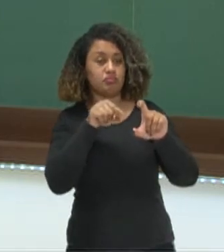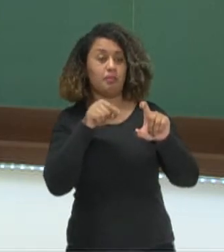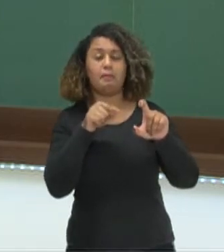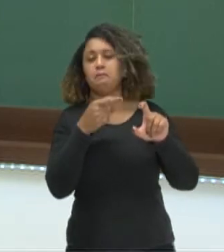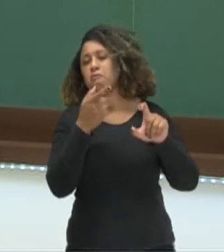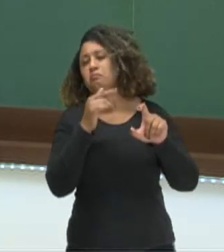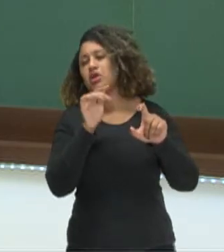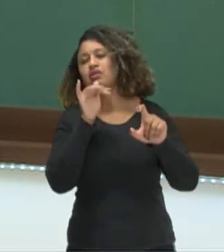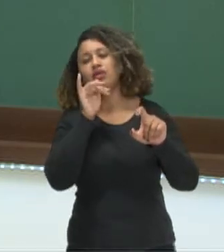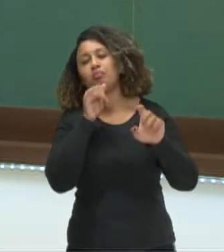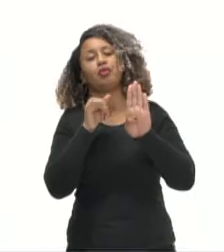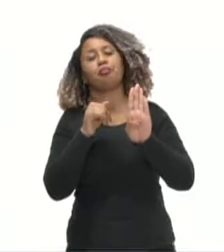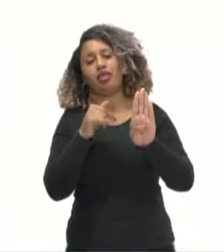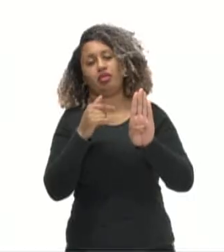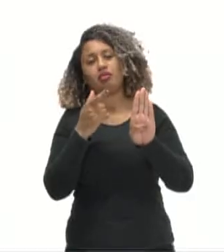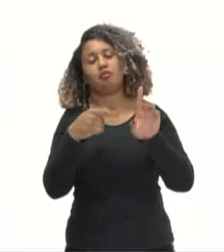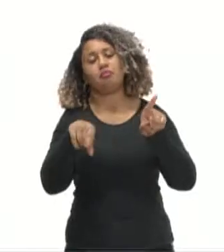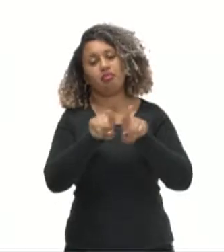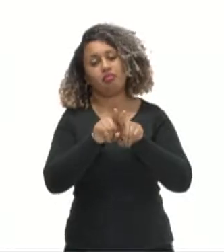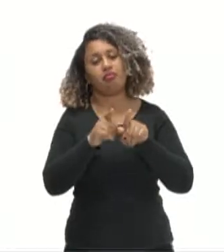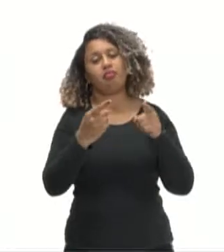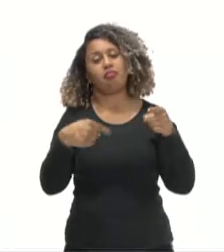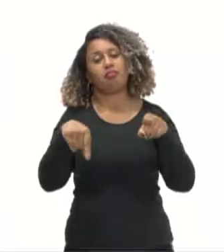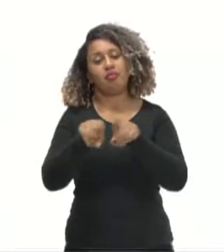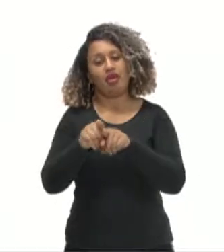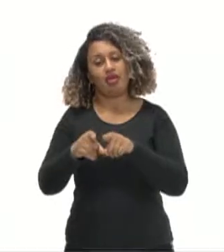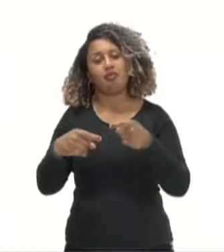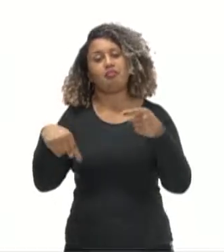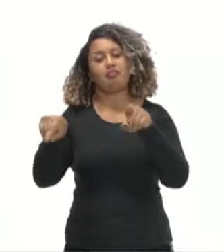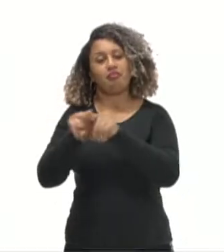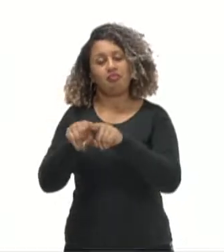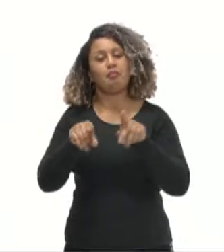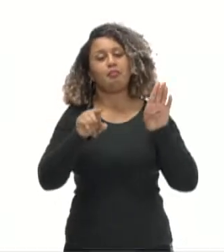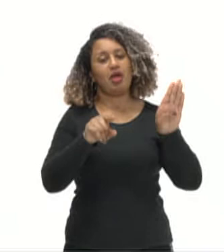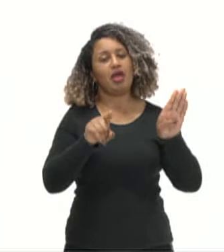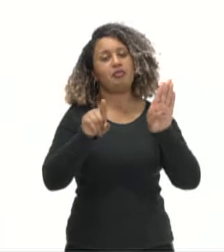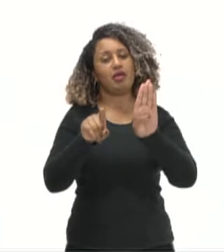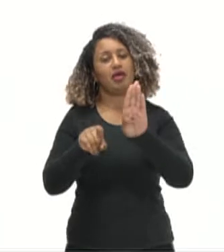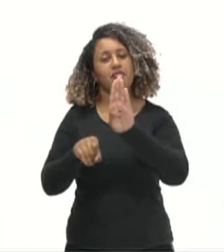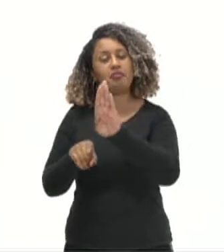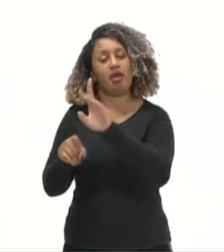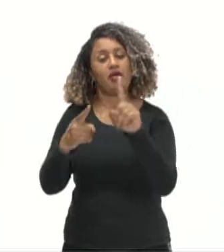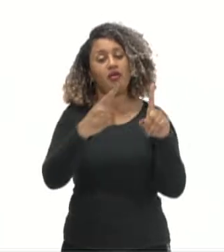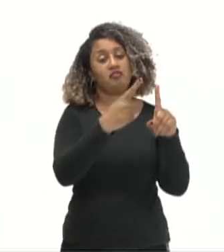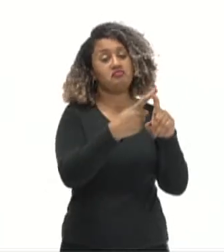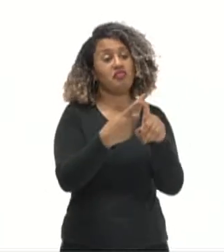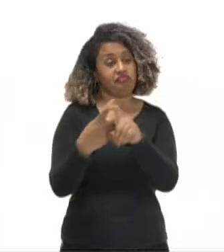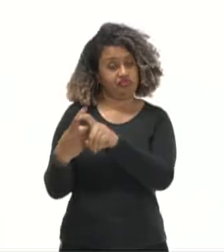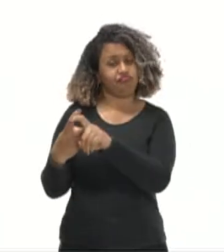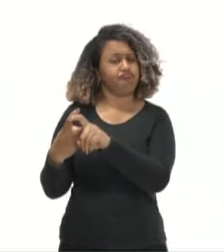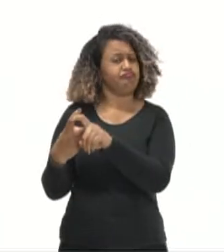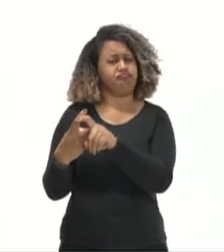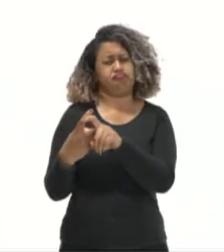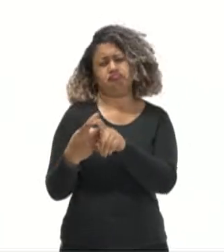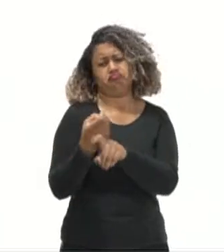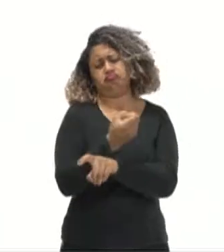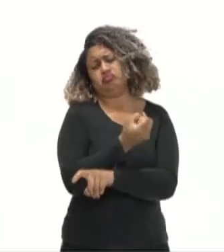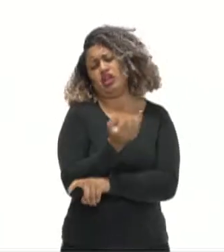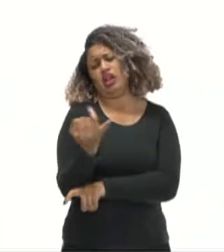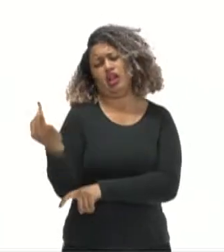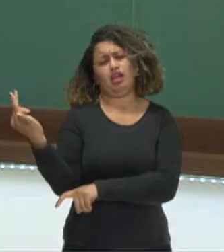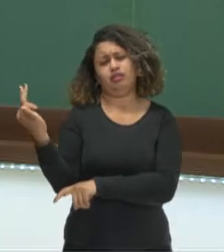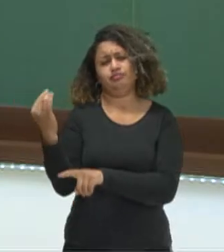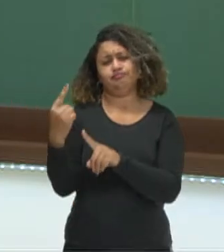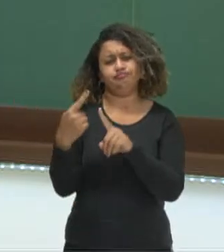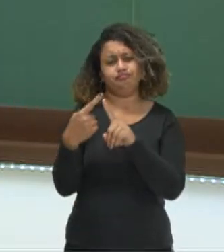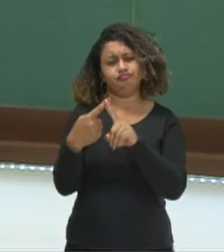B, que se repete. P vezes B, vezes B, vezes B, vezes B, N vezes.